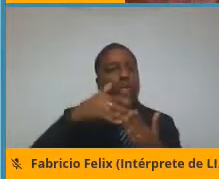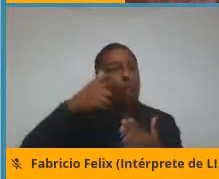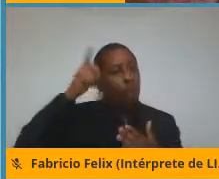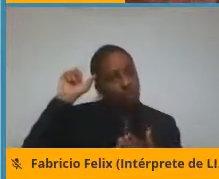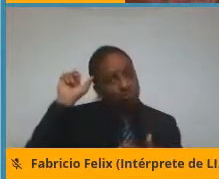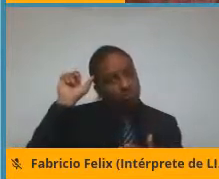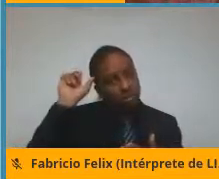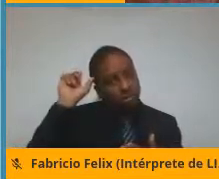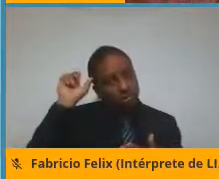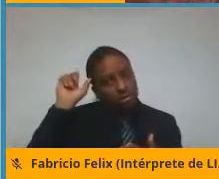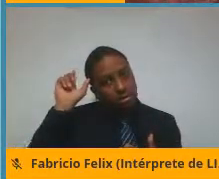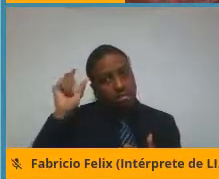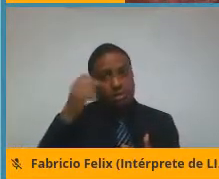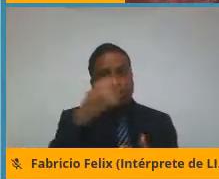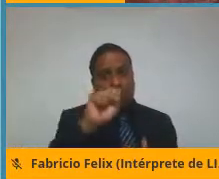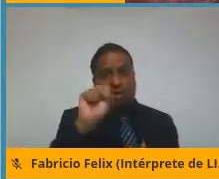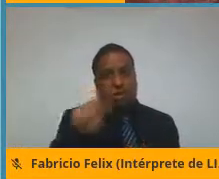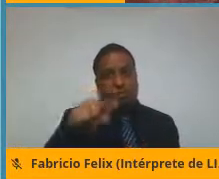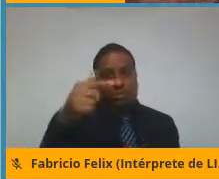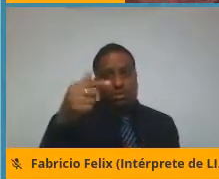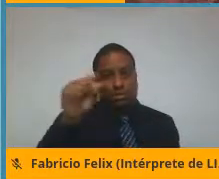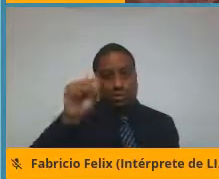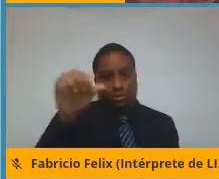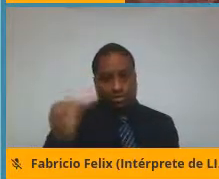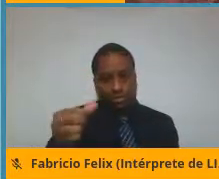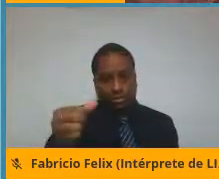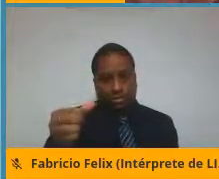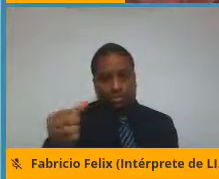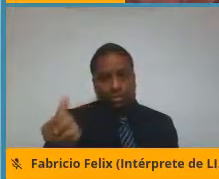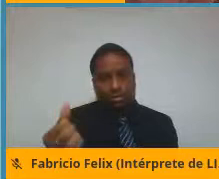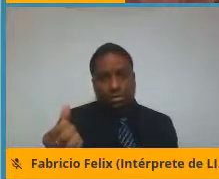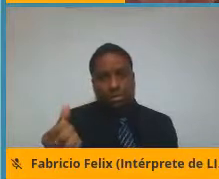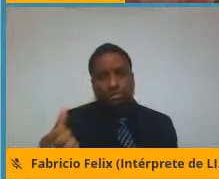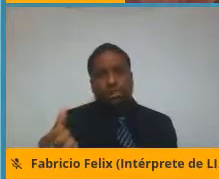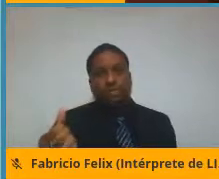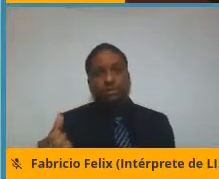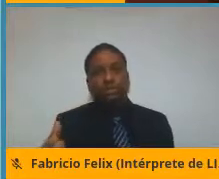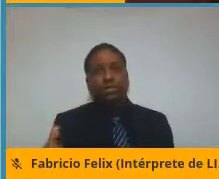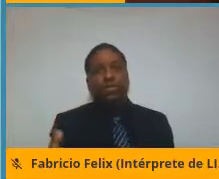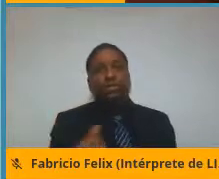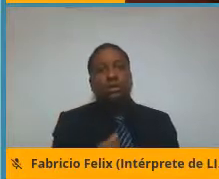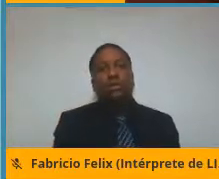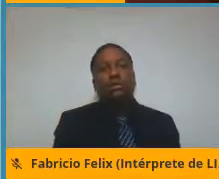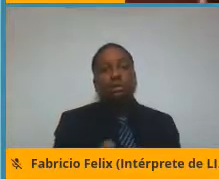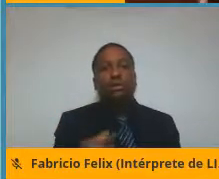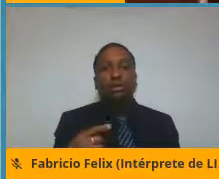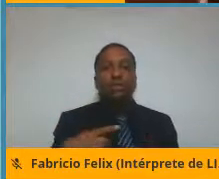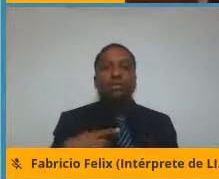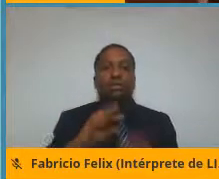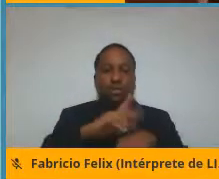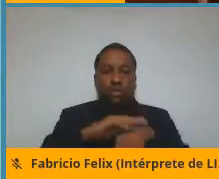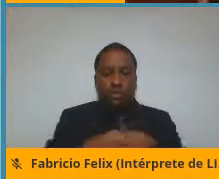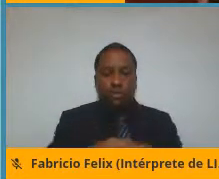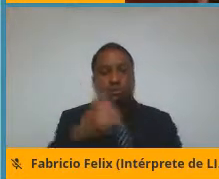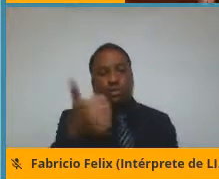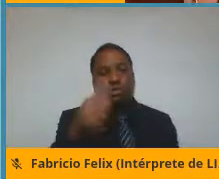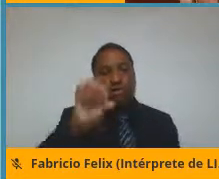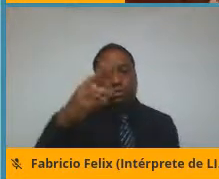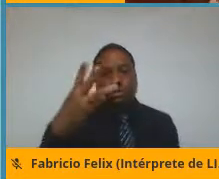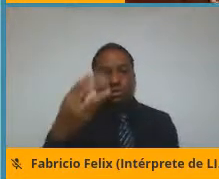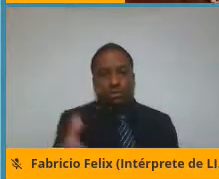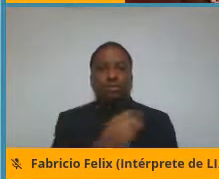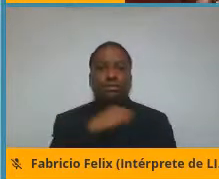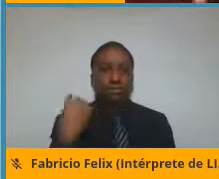vi, de 80.786 casos da Covid e 1.936 óbitos. Precisamos